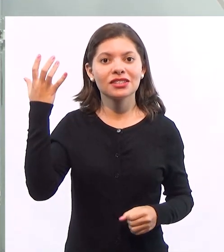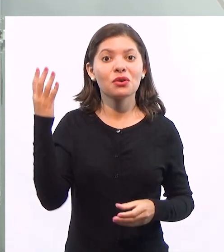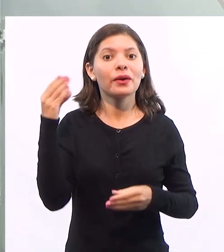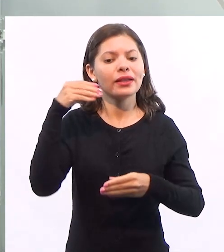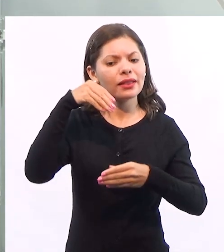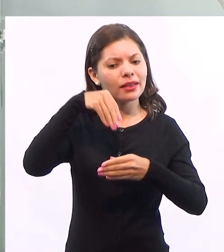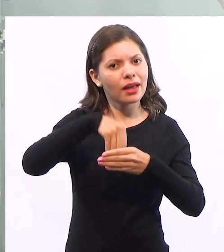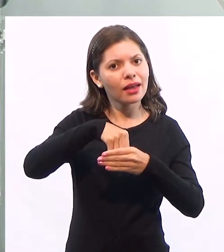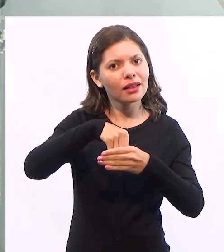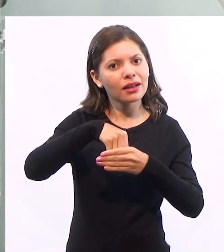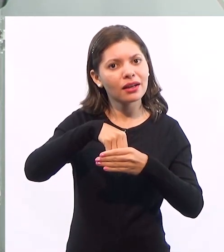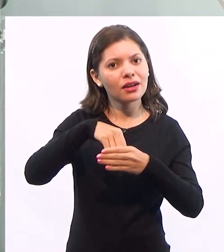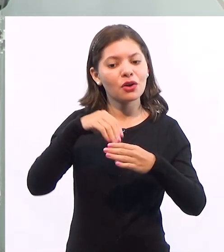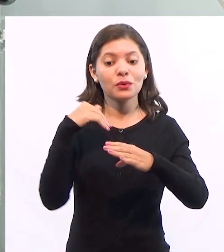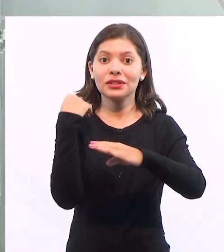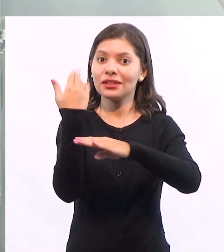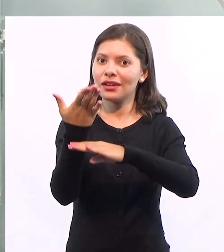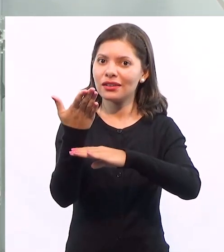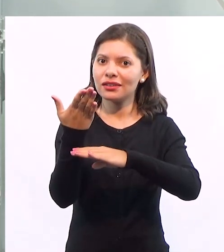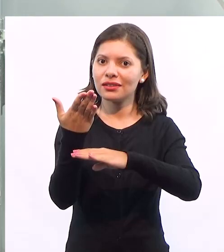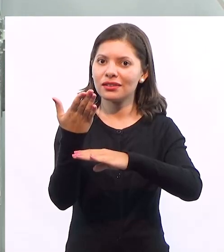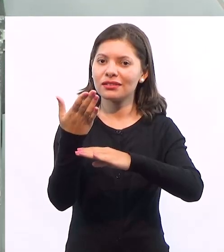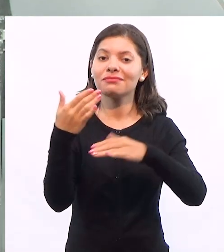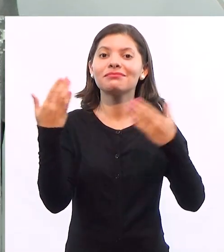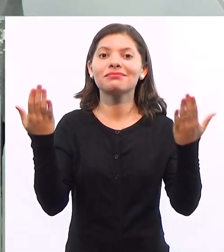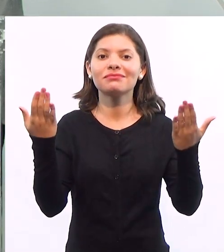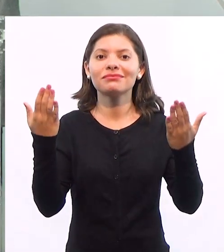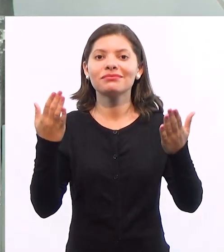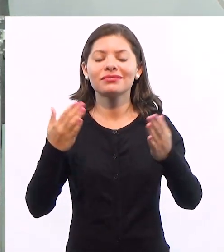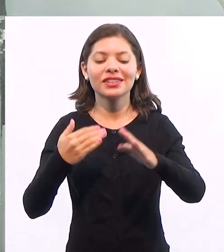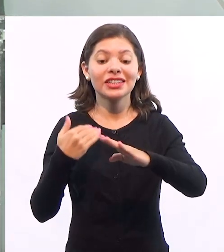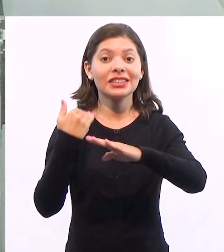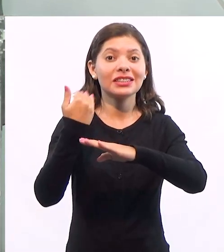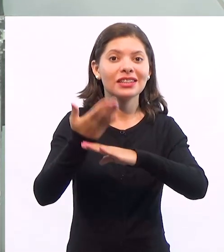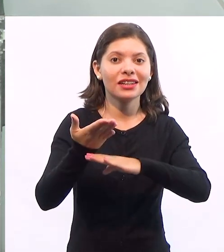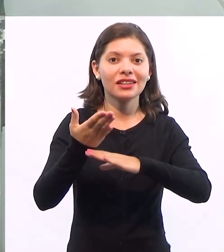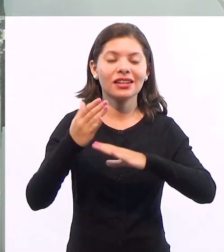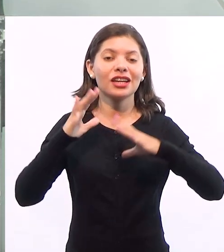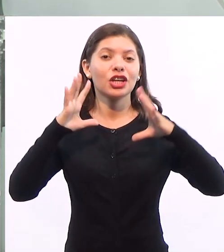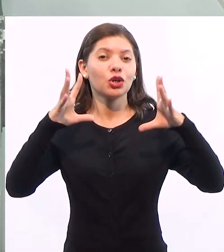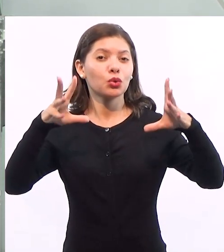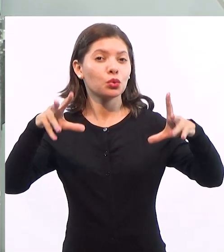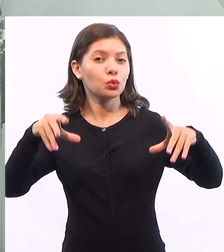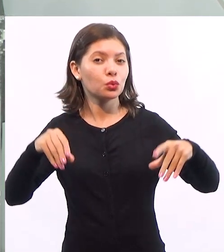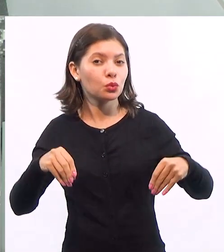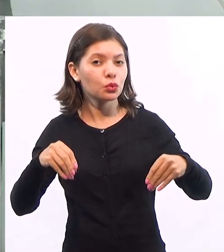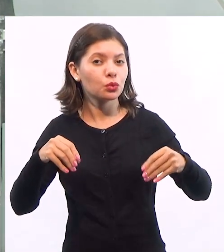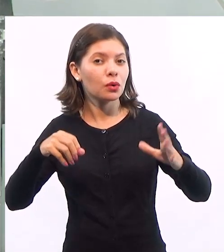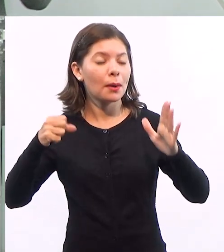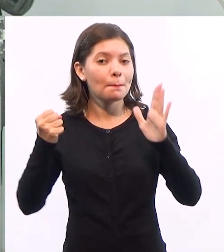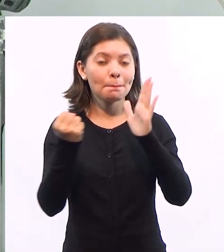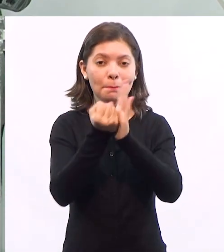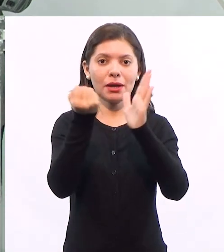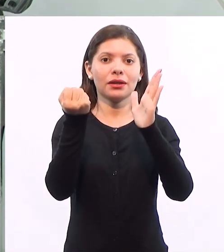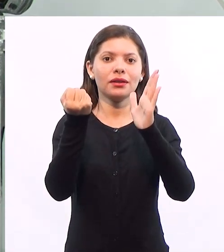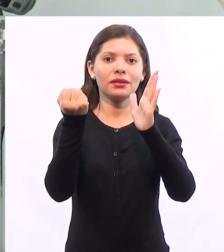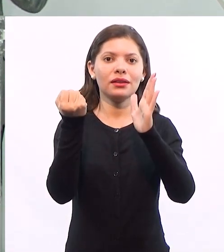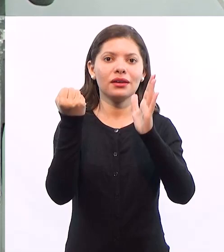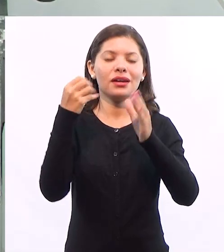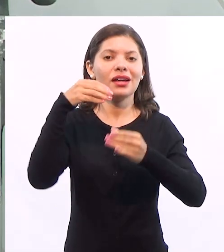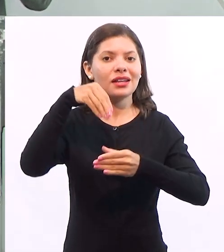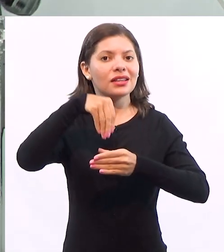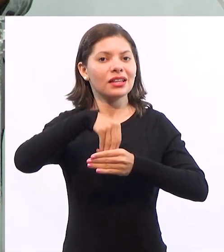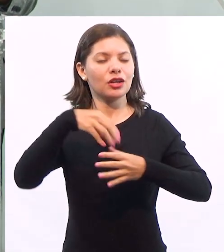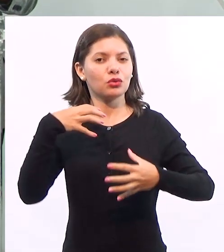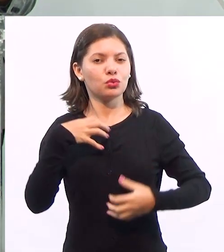situação, ela é interna ou é externa? É externa. E tudo aquilo que é externo e impacta no teu funcionamento